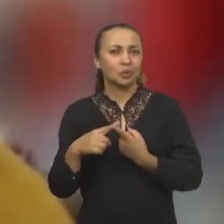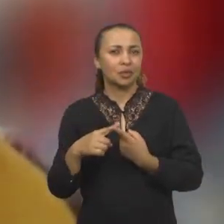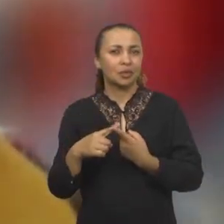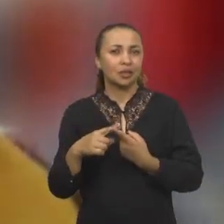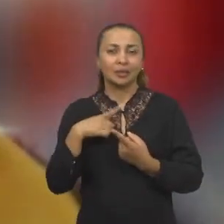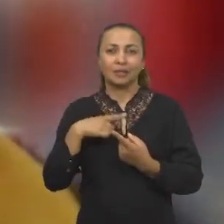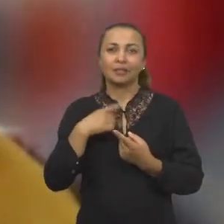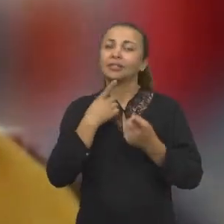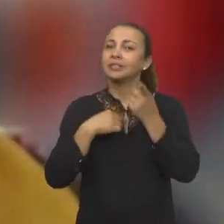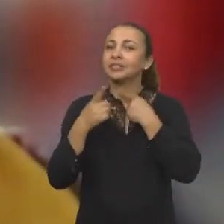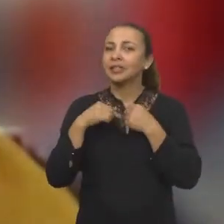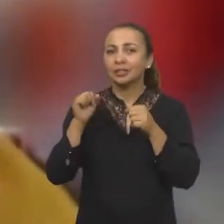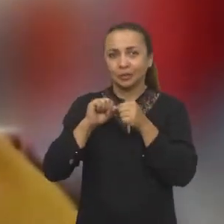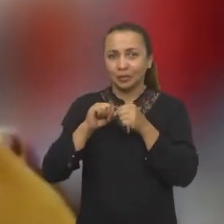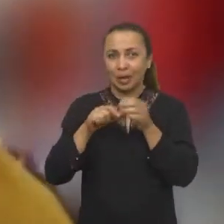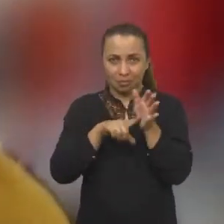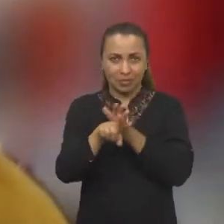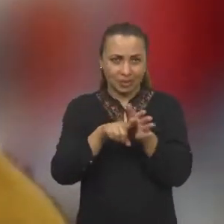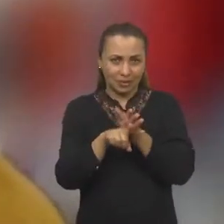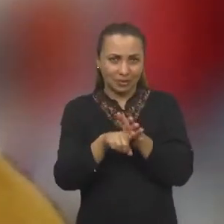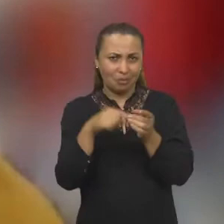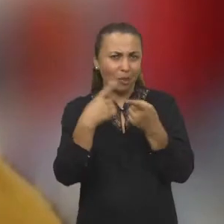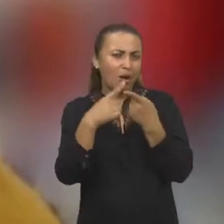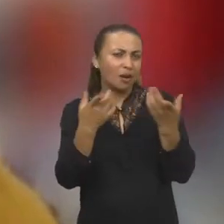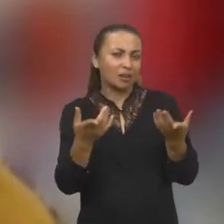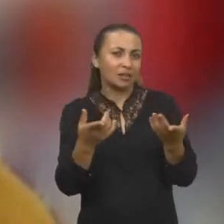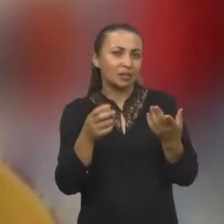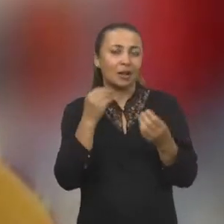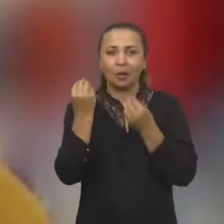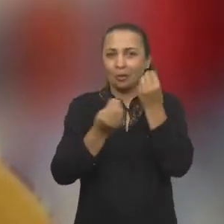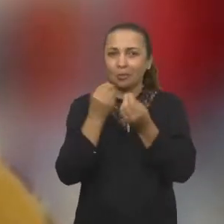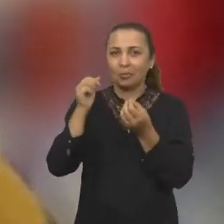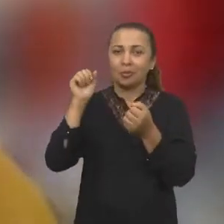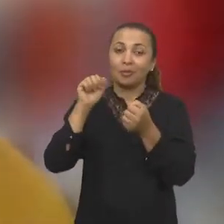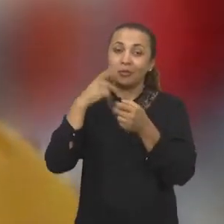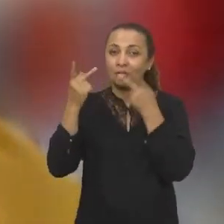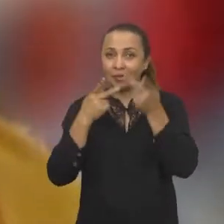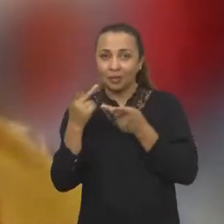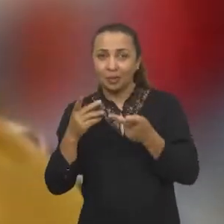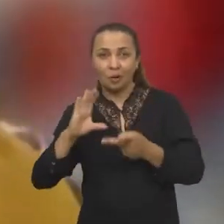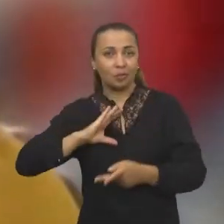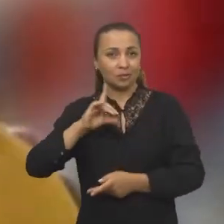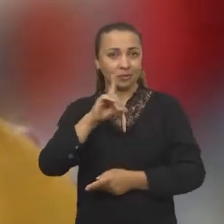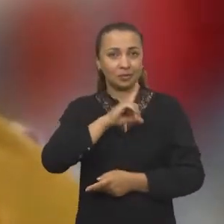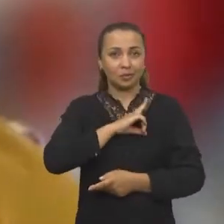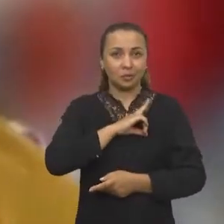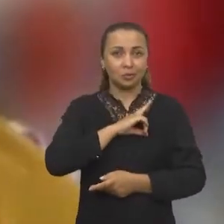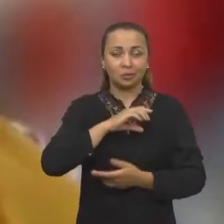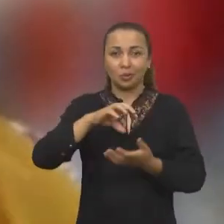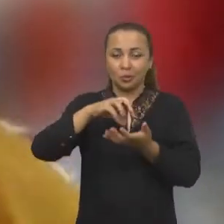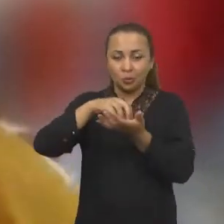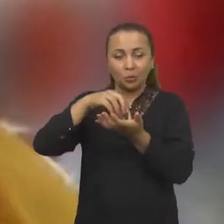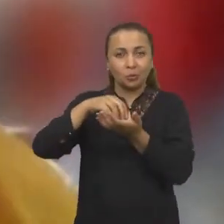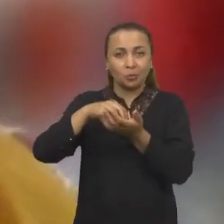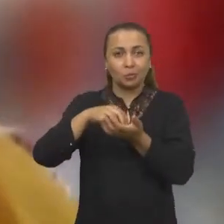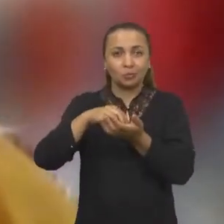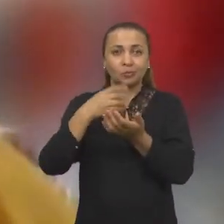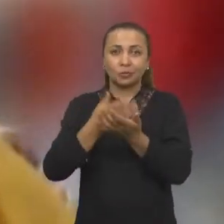Nós desenvolvemos diversas atividades aqui na cidade de Jequié. Nós vamos